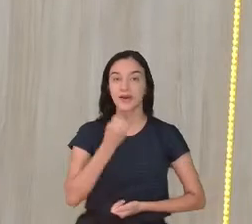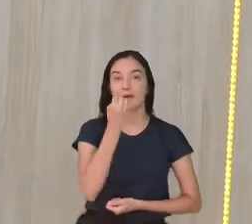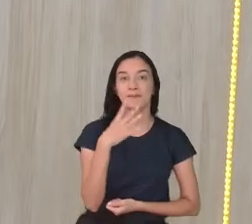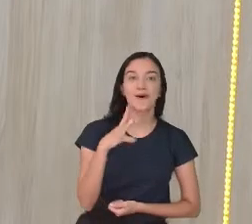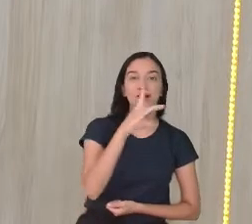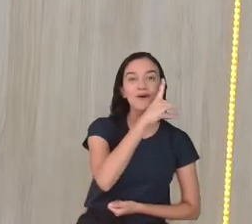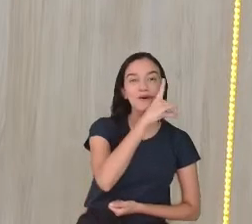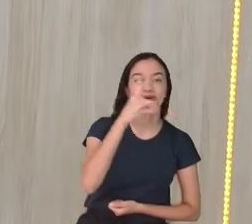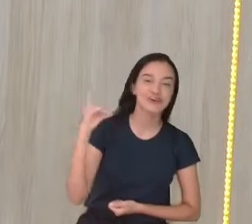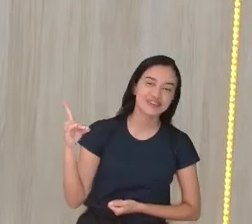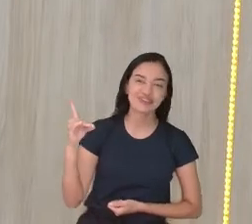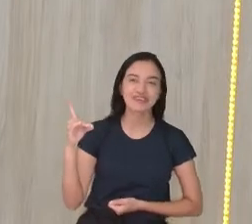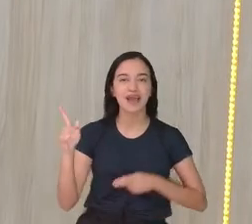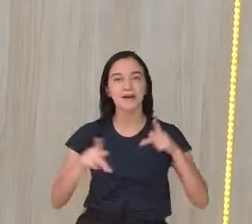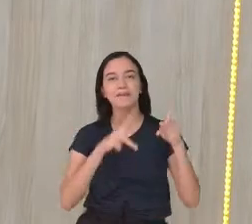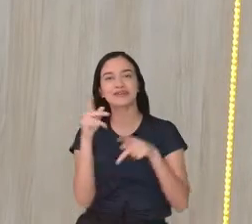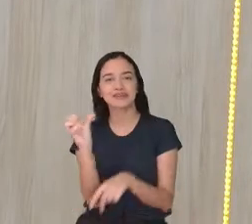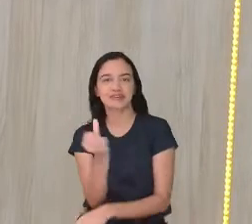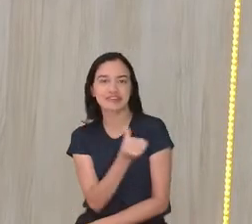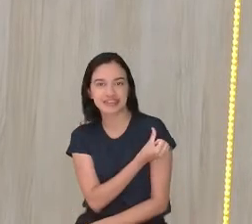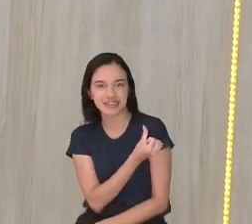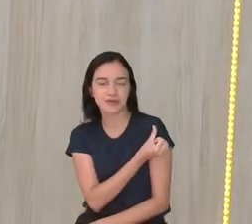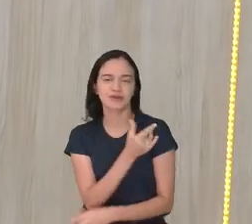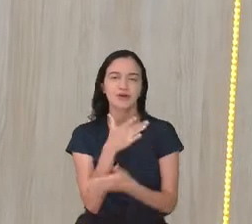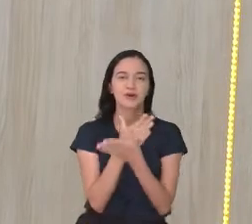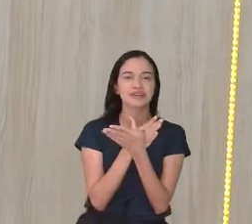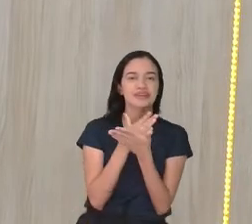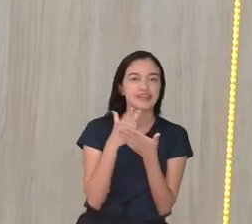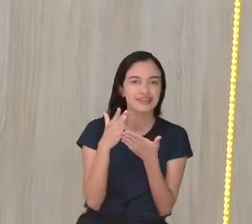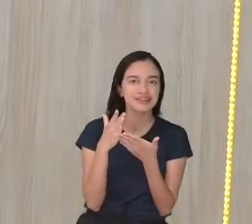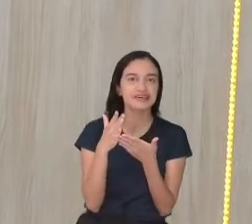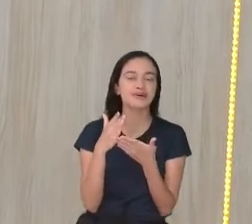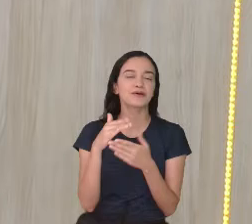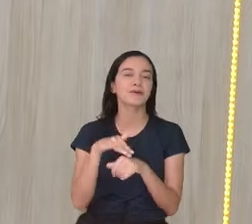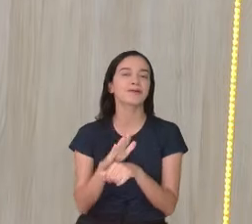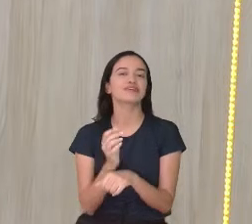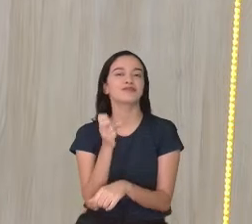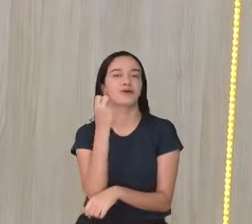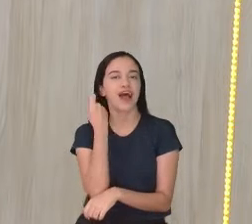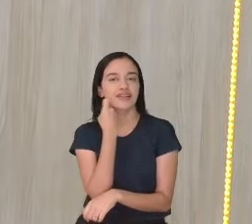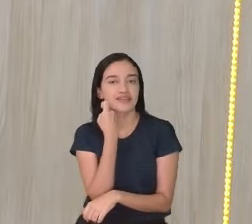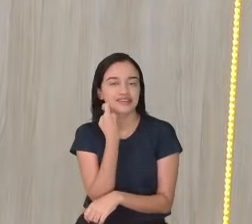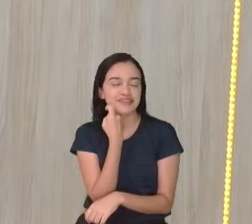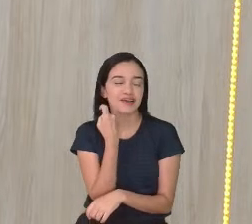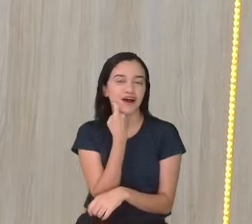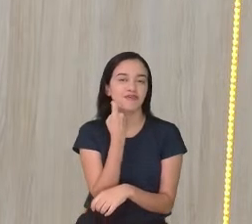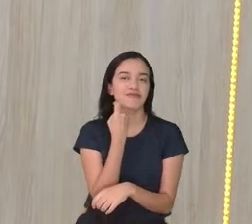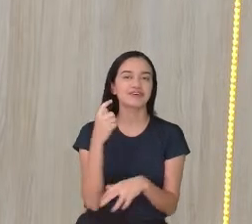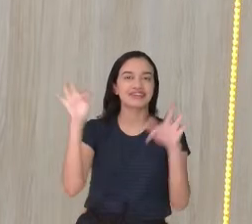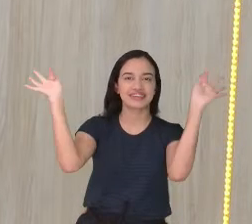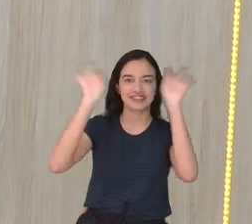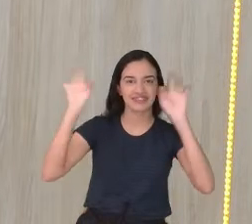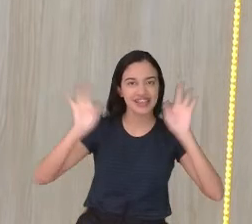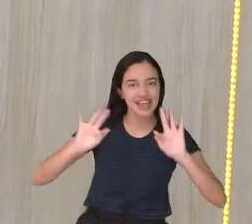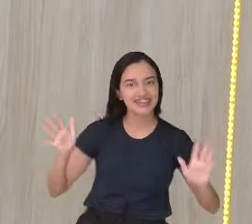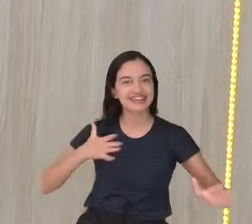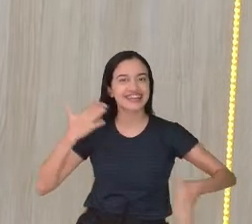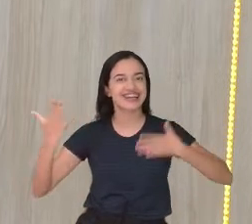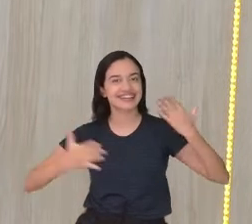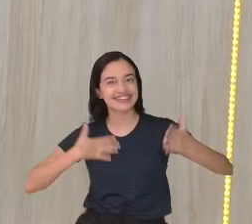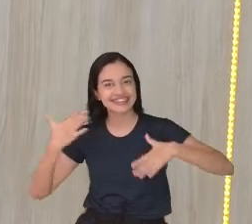Bom dia, pessoal do sexto ano, iniciando mais uma sexta-feira agradável, feliz,